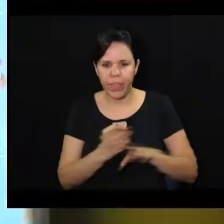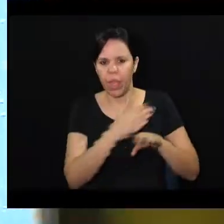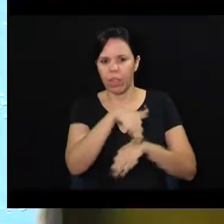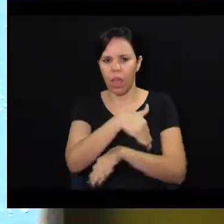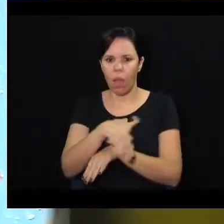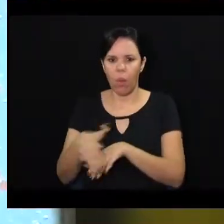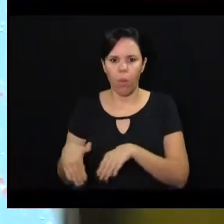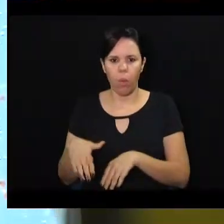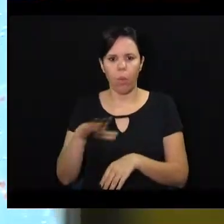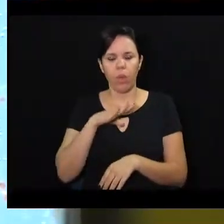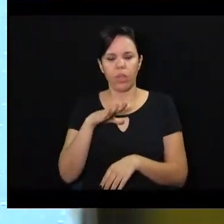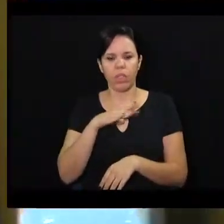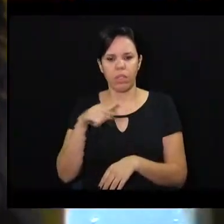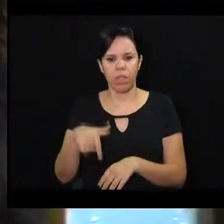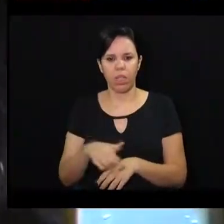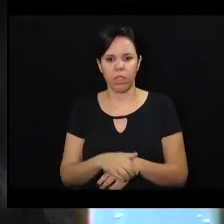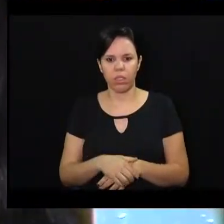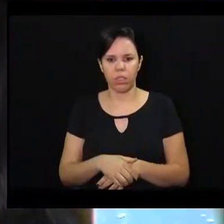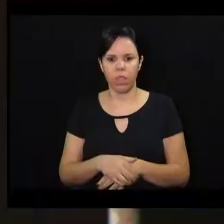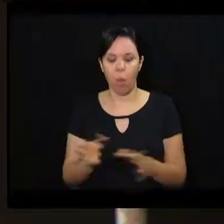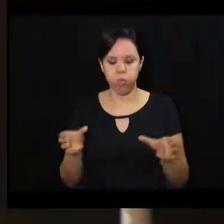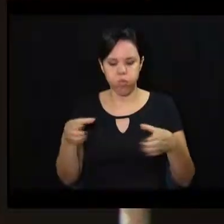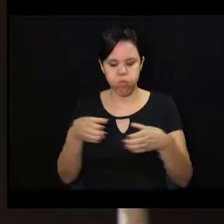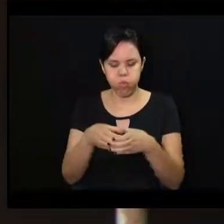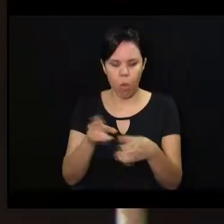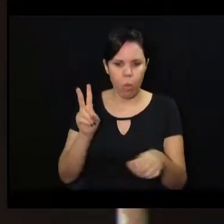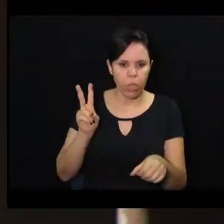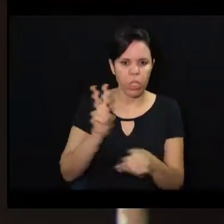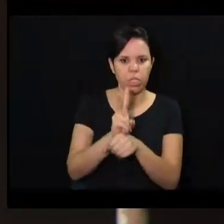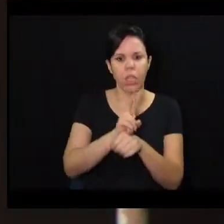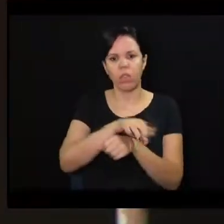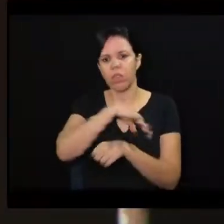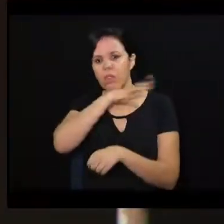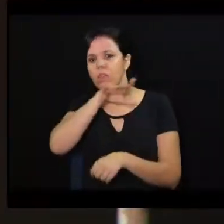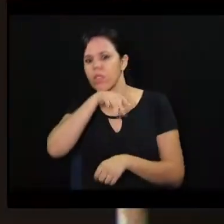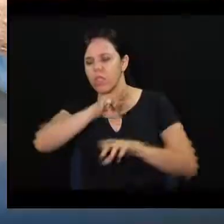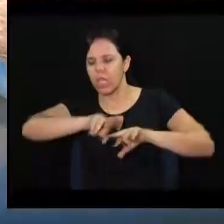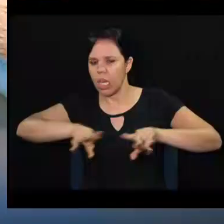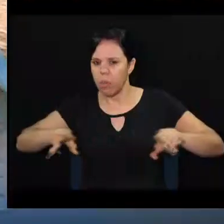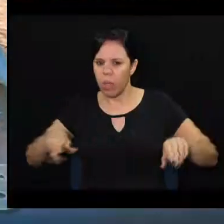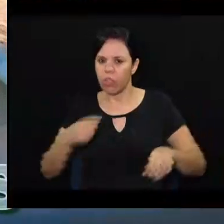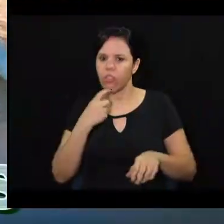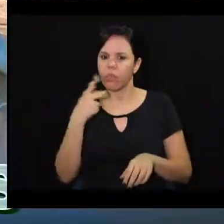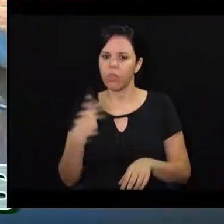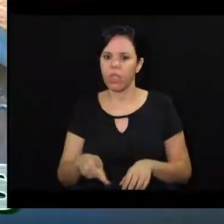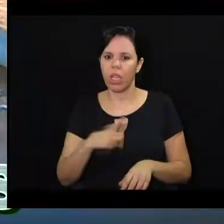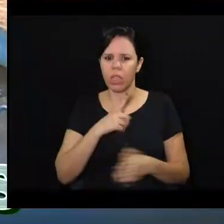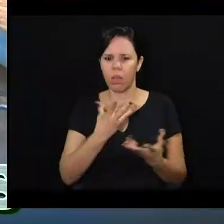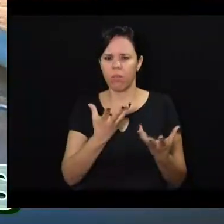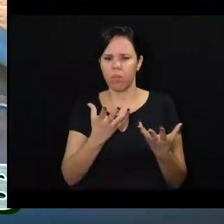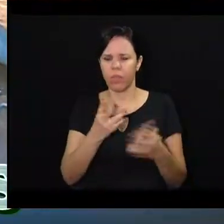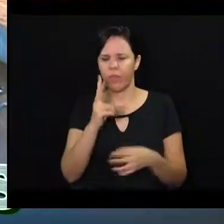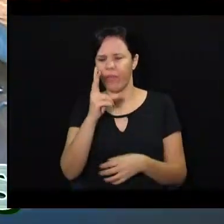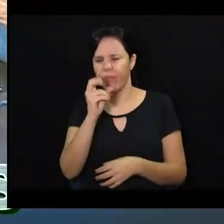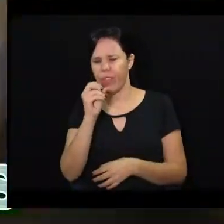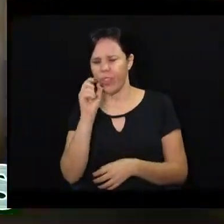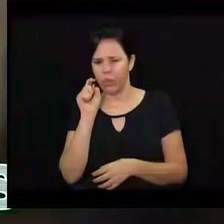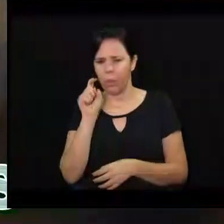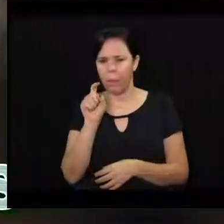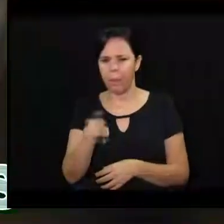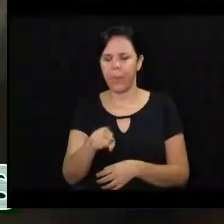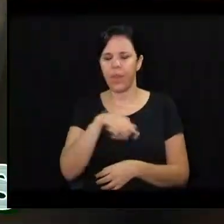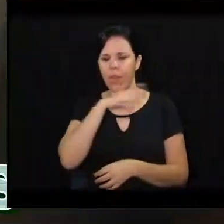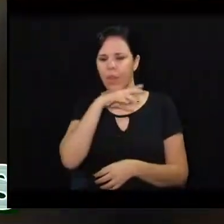cidade. Segundo o Conselho Municipal de Proteção e Defesa dos Animais de Campinas, existem cerca de 20 mil cães e